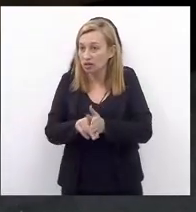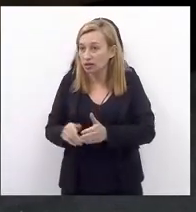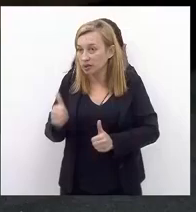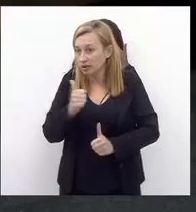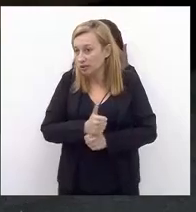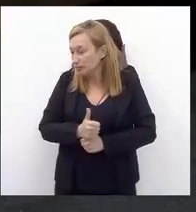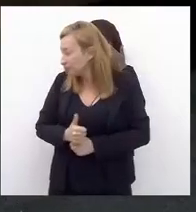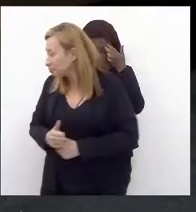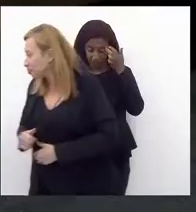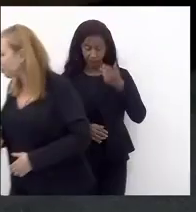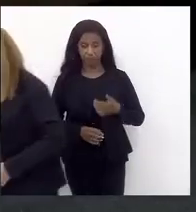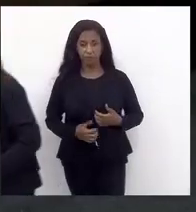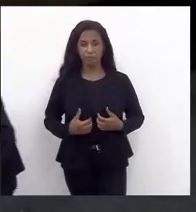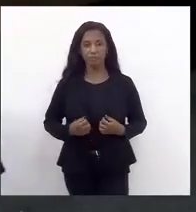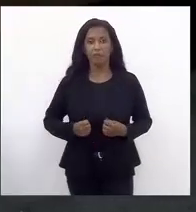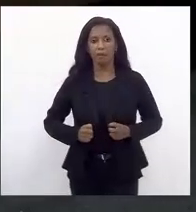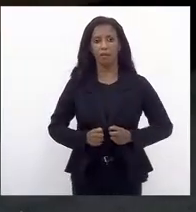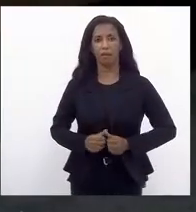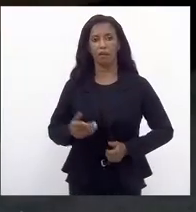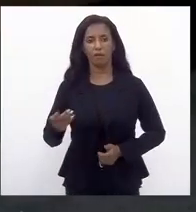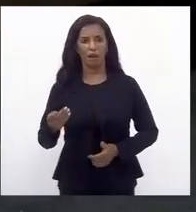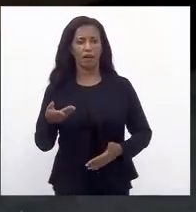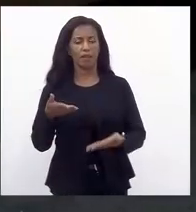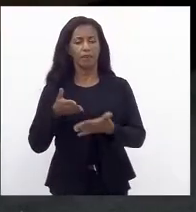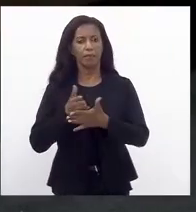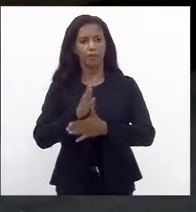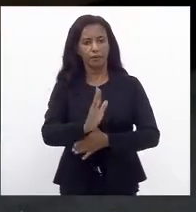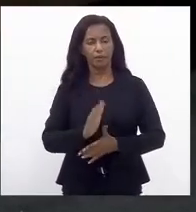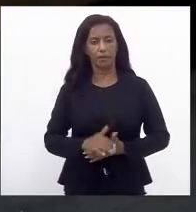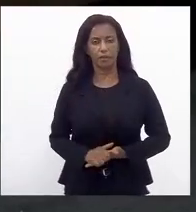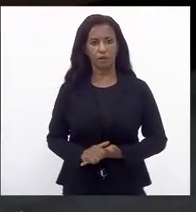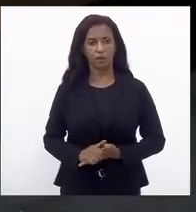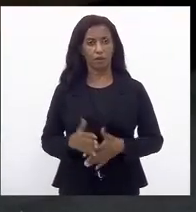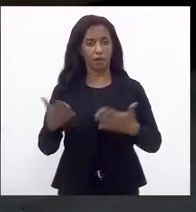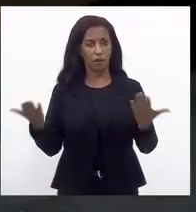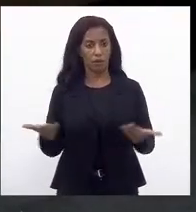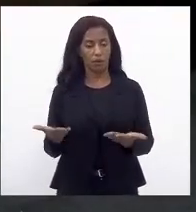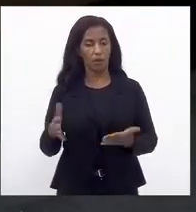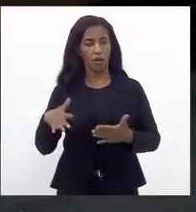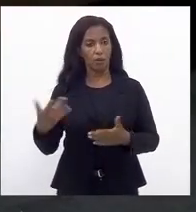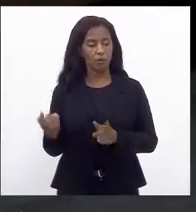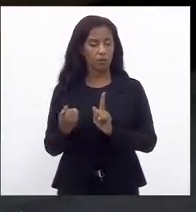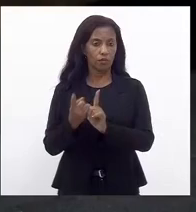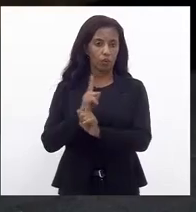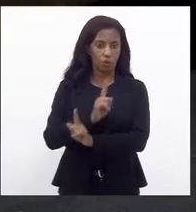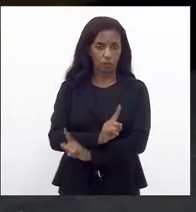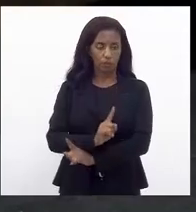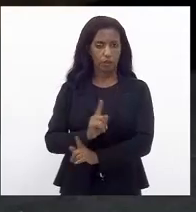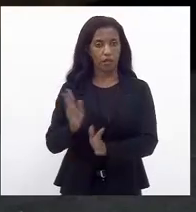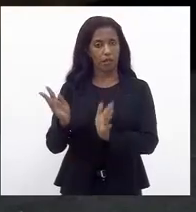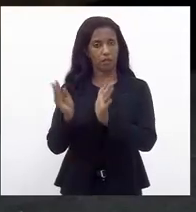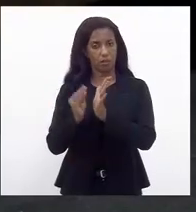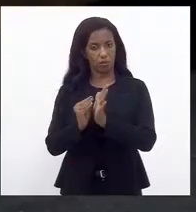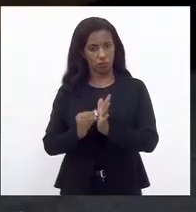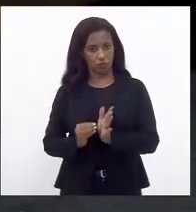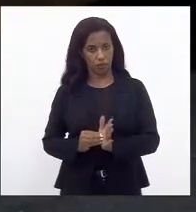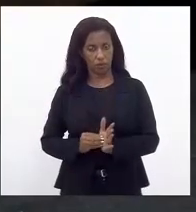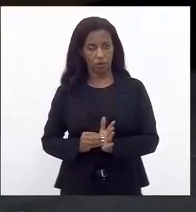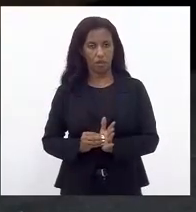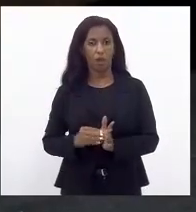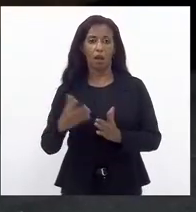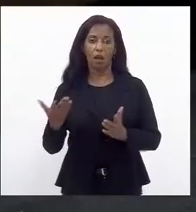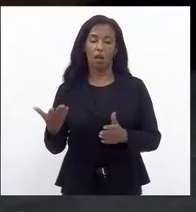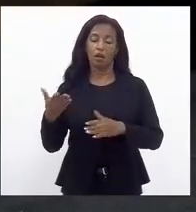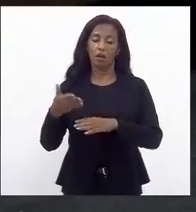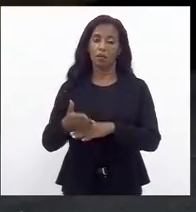e de excelência vai contar com a minha provação agora quando for contrário as minhas faltas é aí que